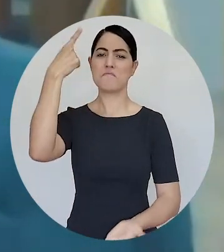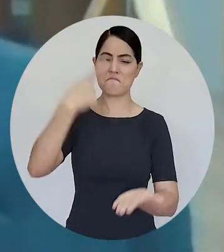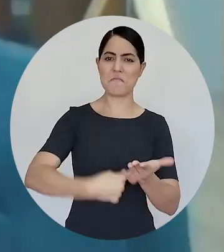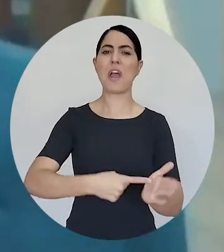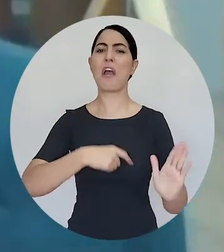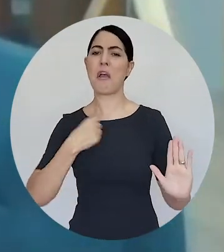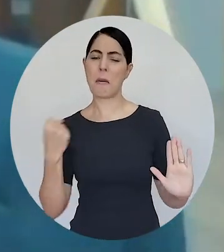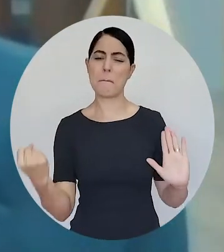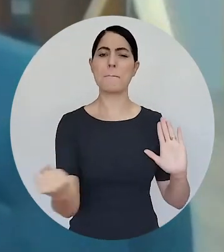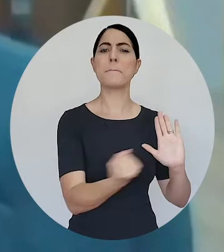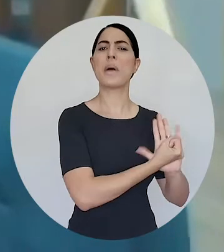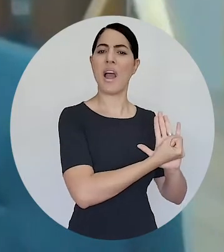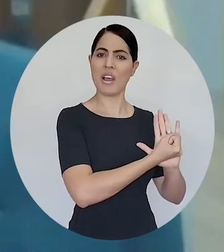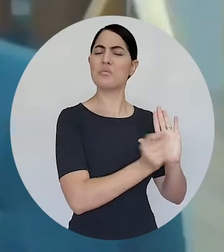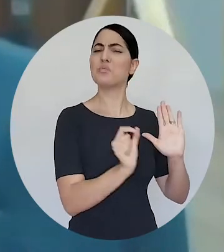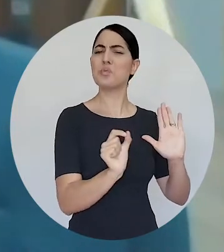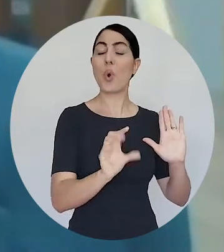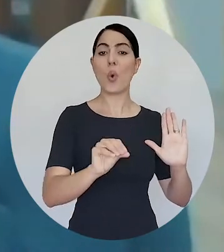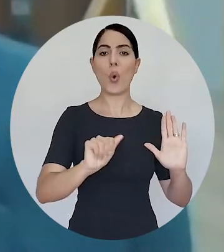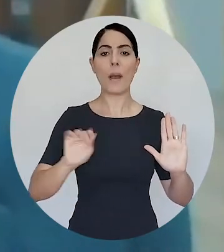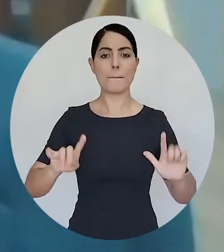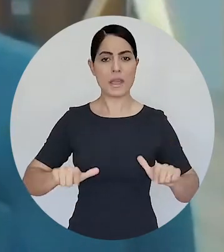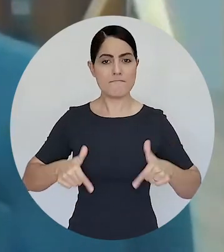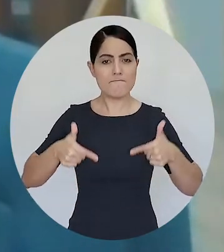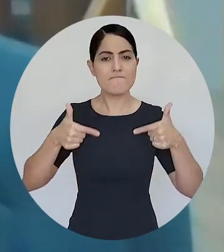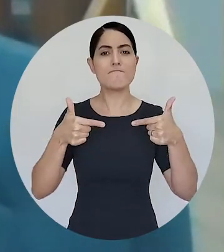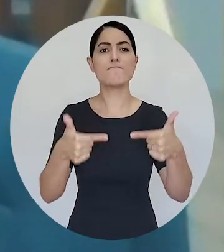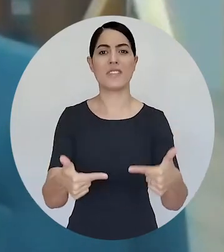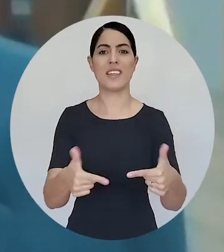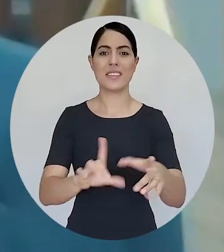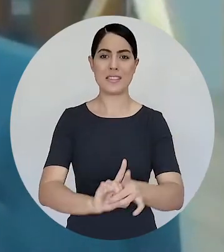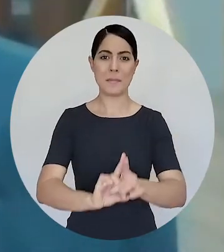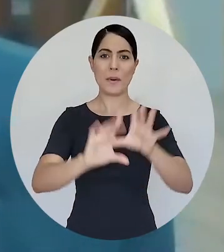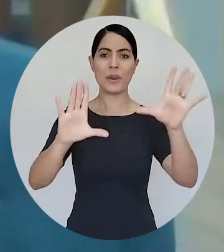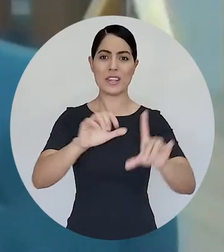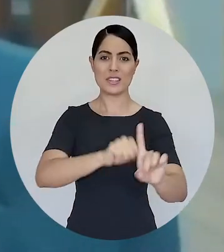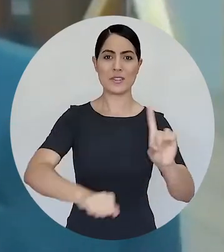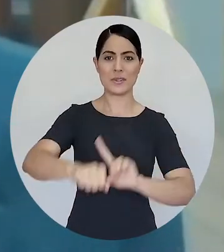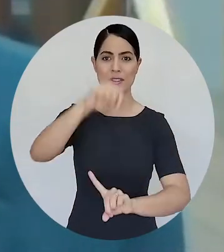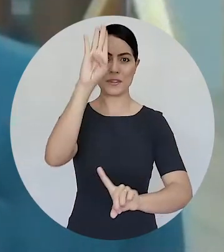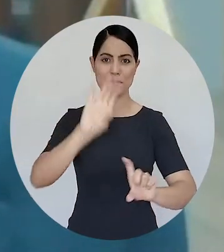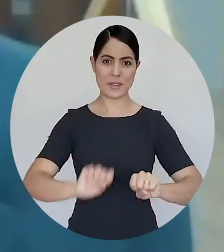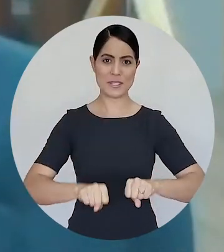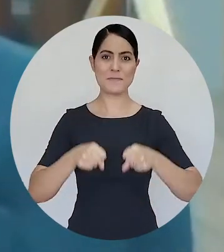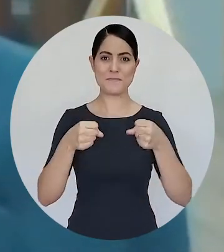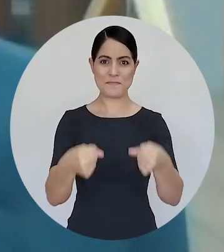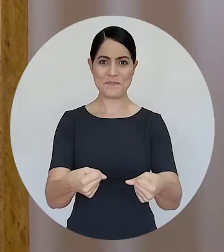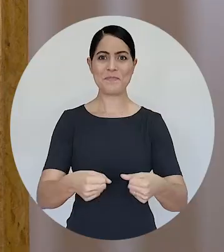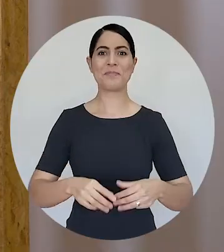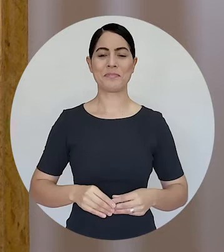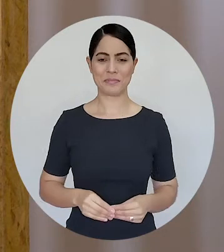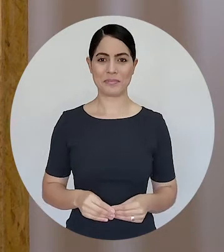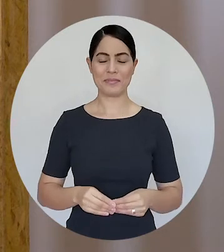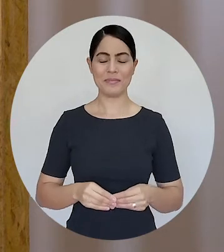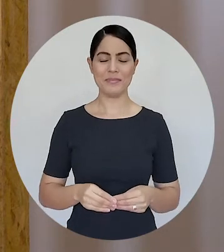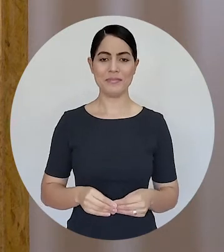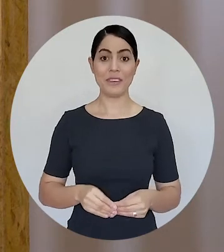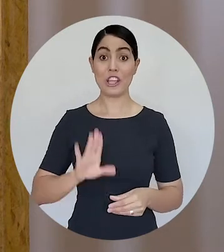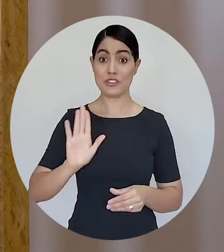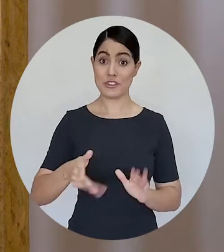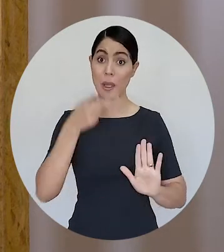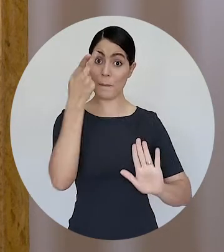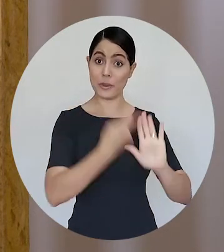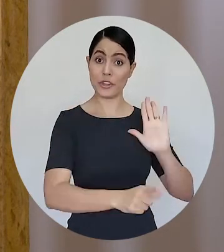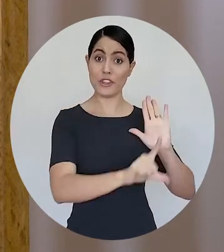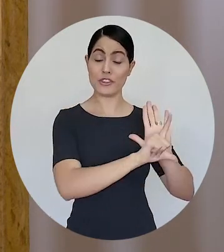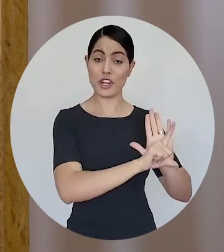um marco da luta da OAB em favor da sociedade e da democracia brasileira. O